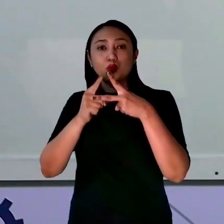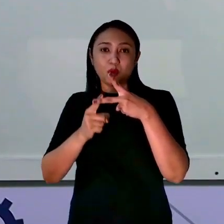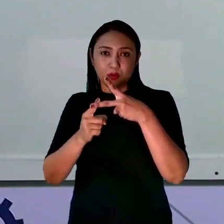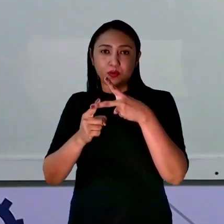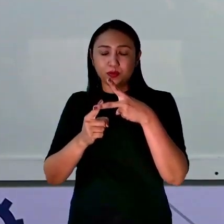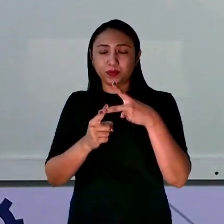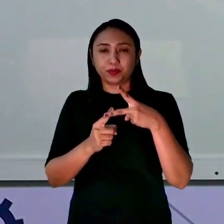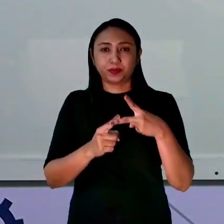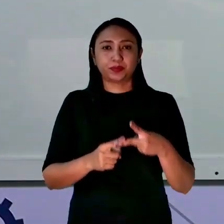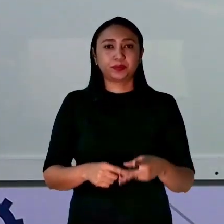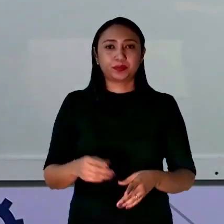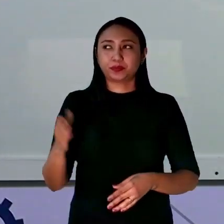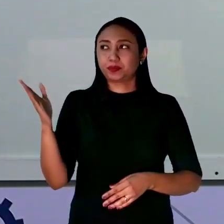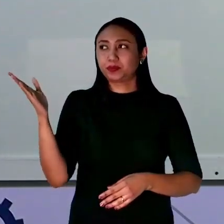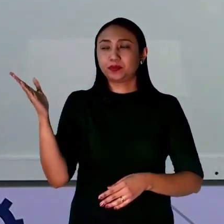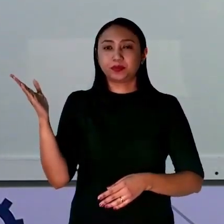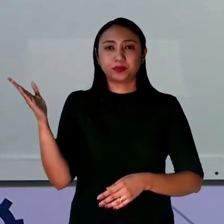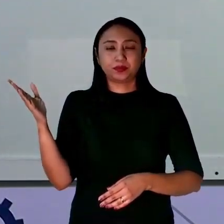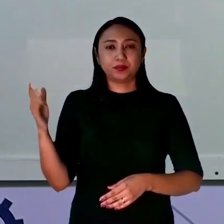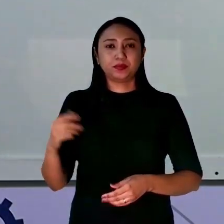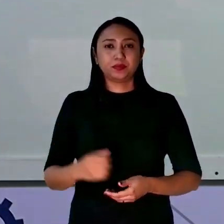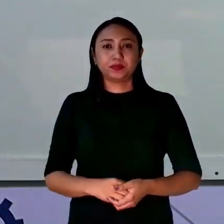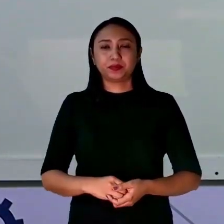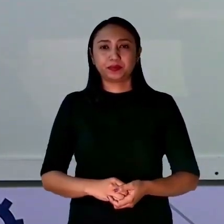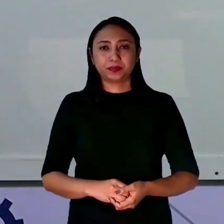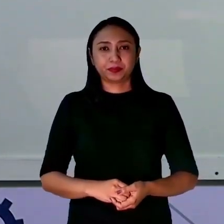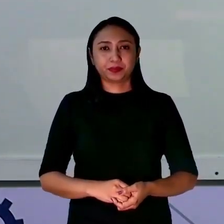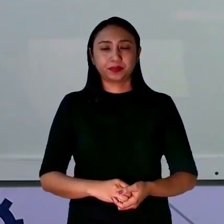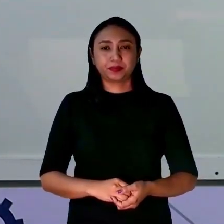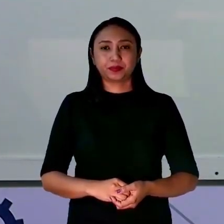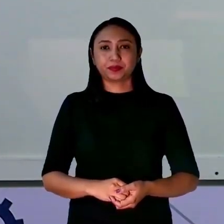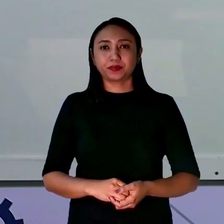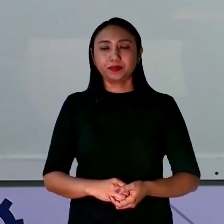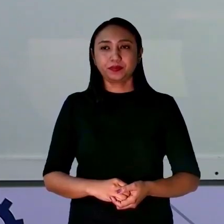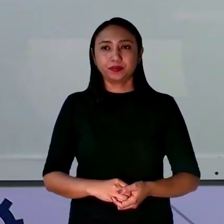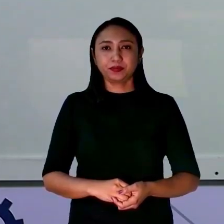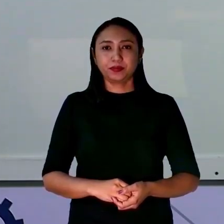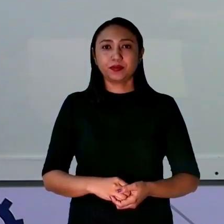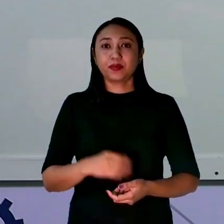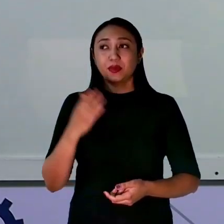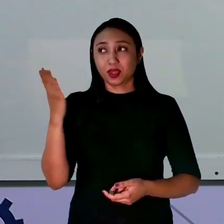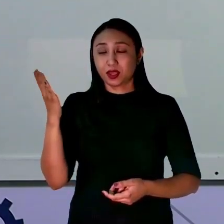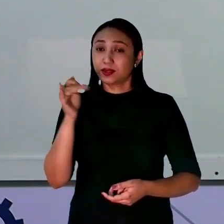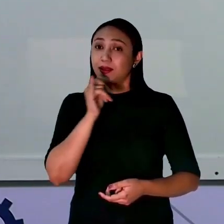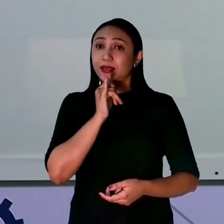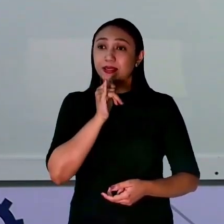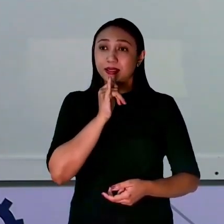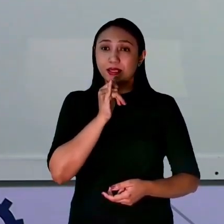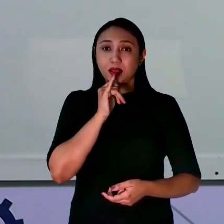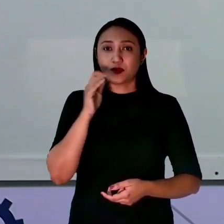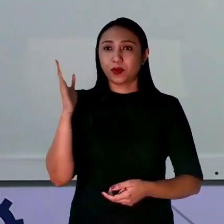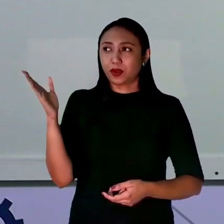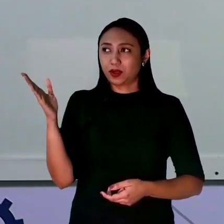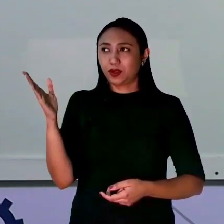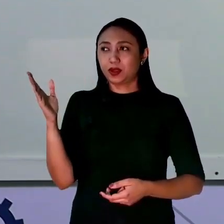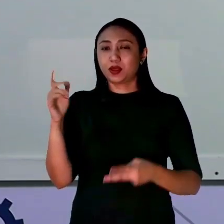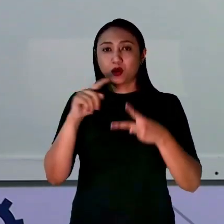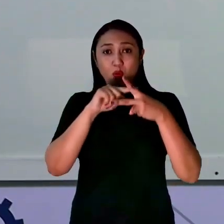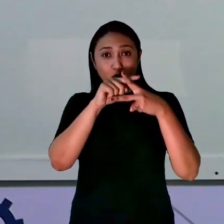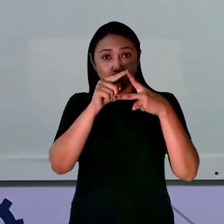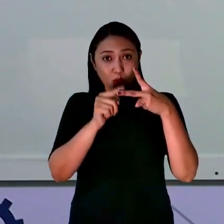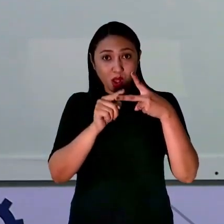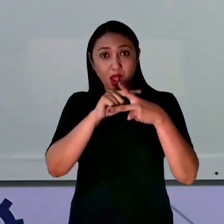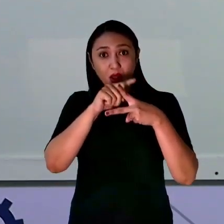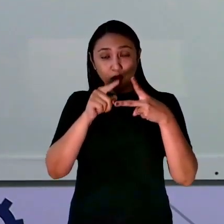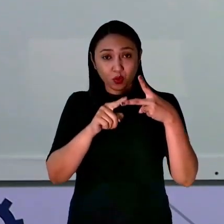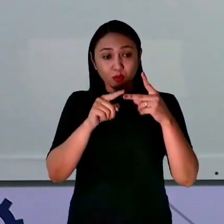comprimento do condutor reto e ali você tem o seno que ele vai. Nesse caso aqui, o ângulo formado